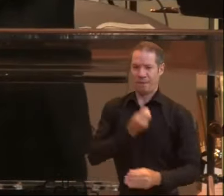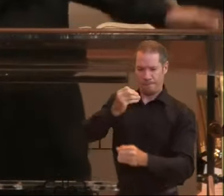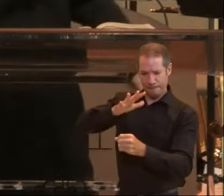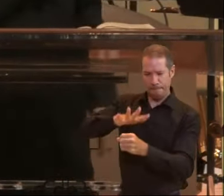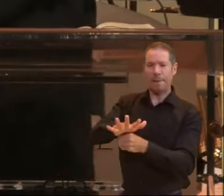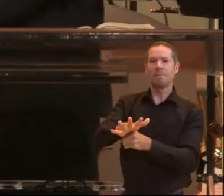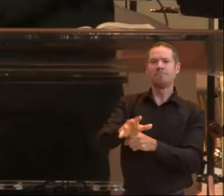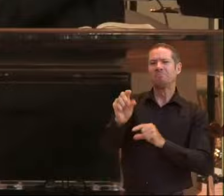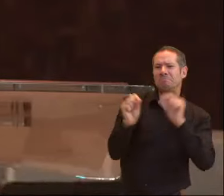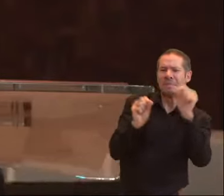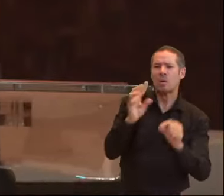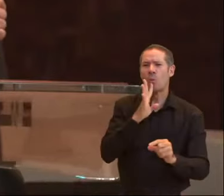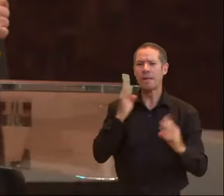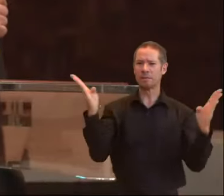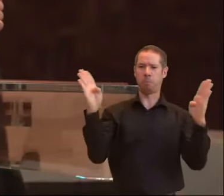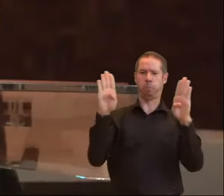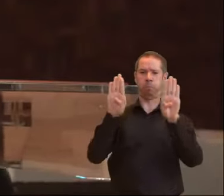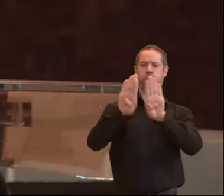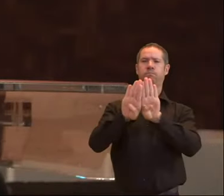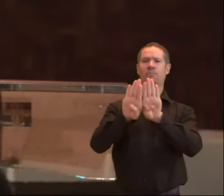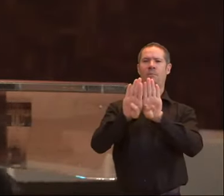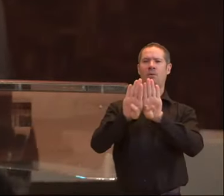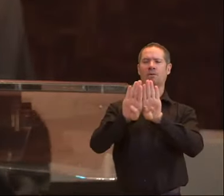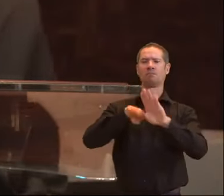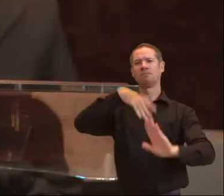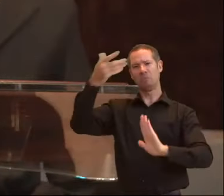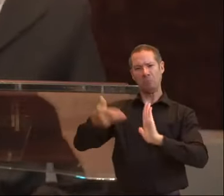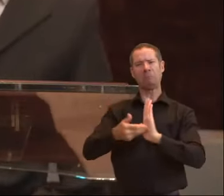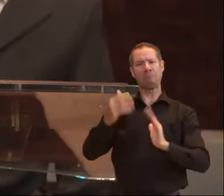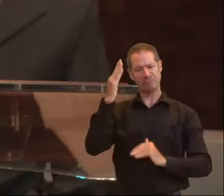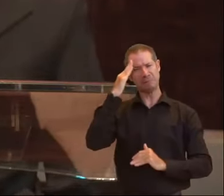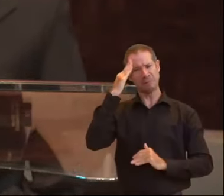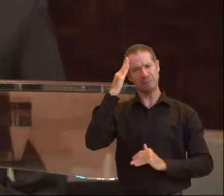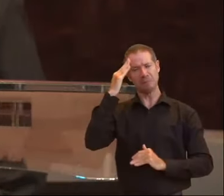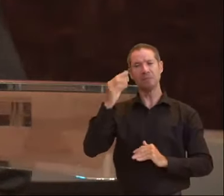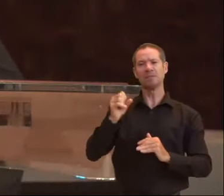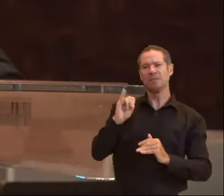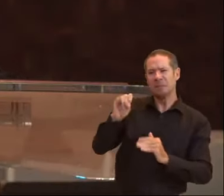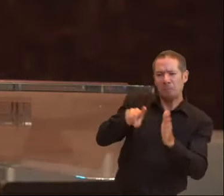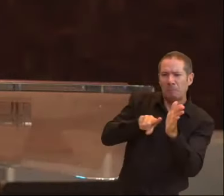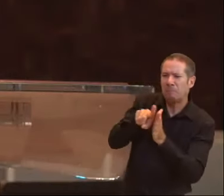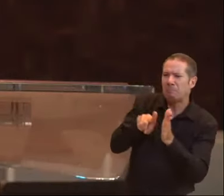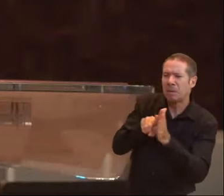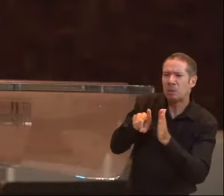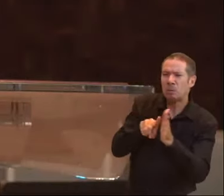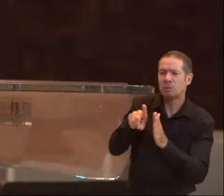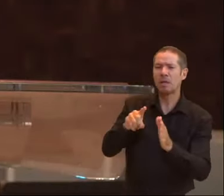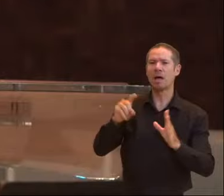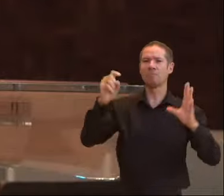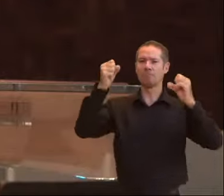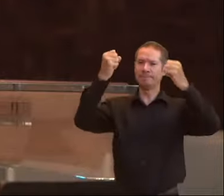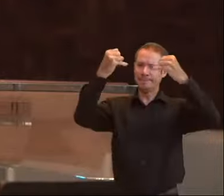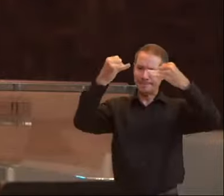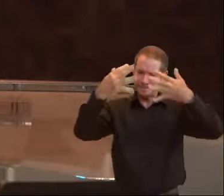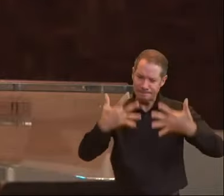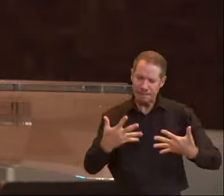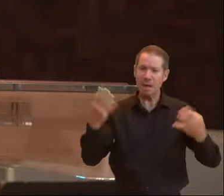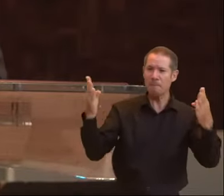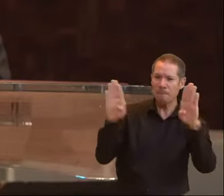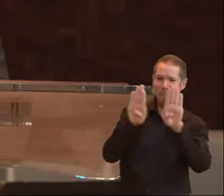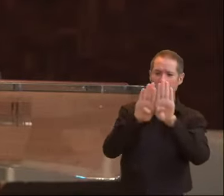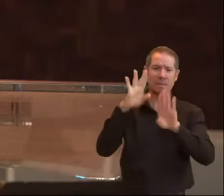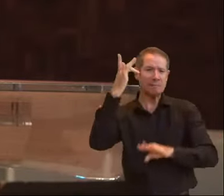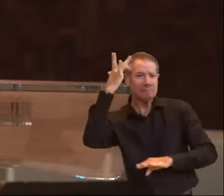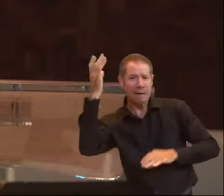Quem é que não conhece uma porta aqui, né? Todo mundo sabe. Se perguntar para alguém definir uma porta, é fácil